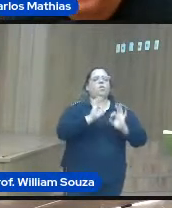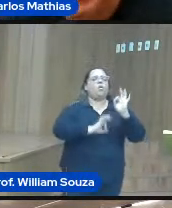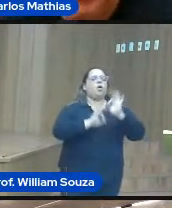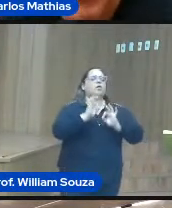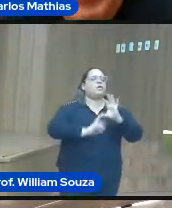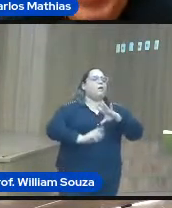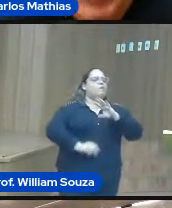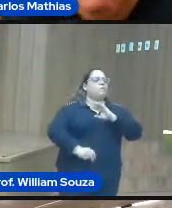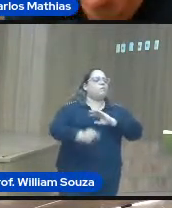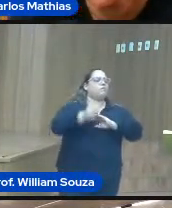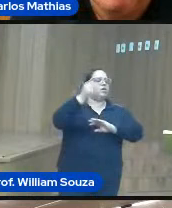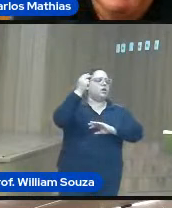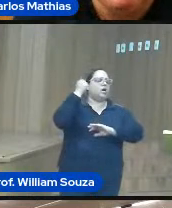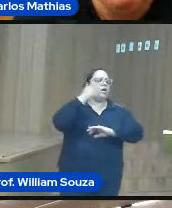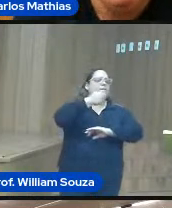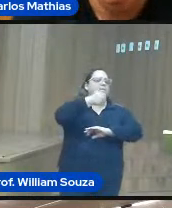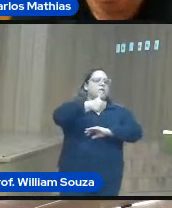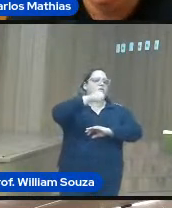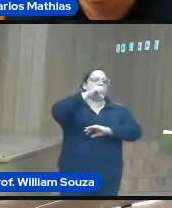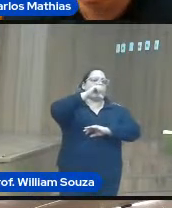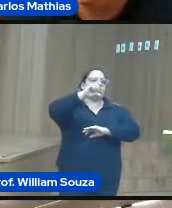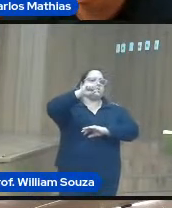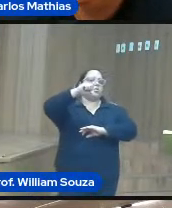1889, só para vocês terem uma ideia. Então,